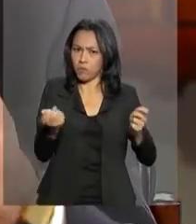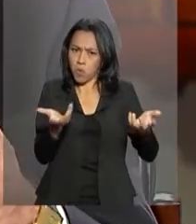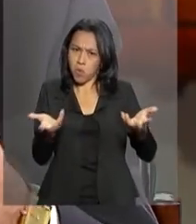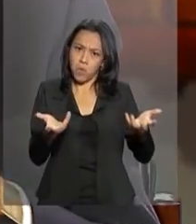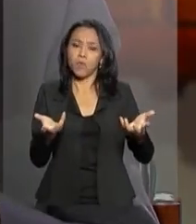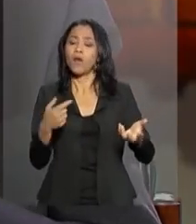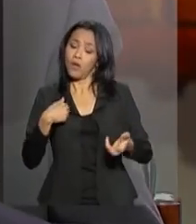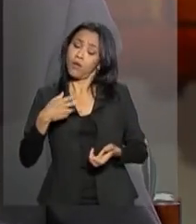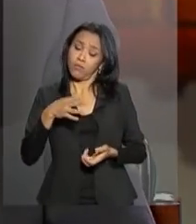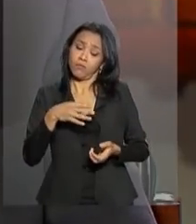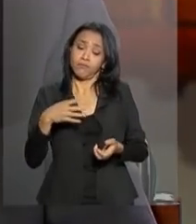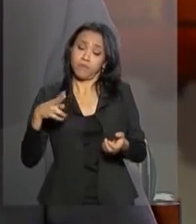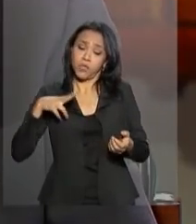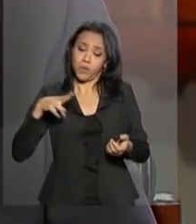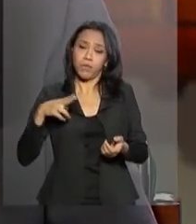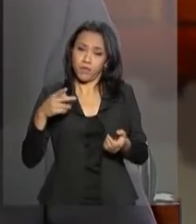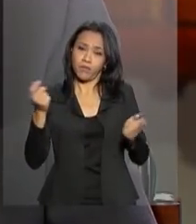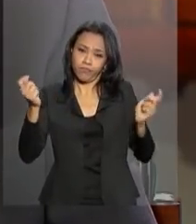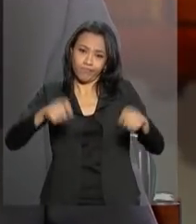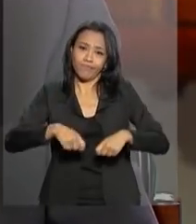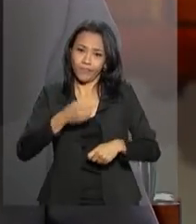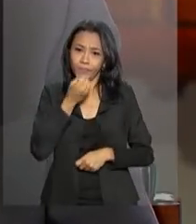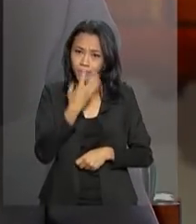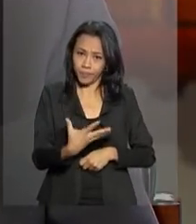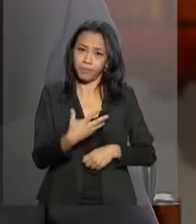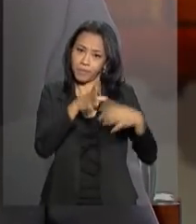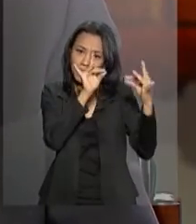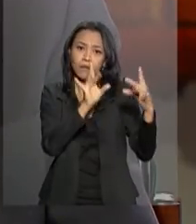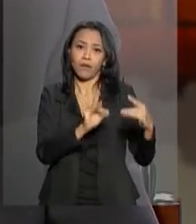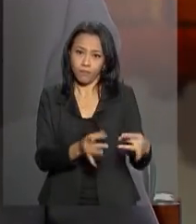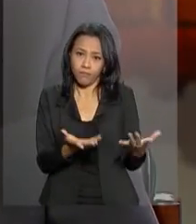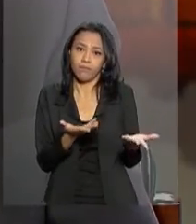Eu, pessoalmente, acho que valeu a pena. Interessante.